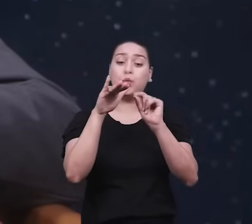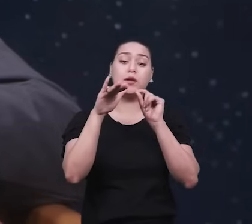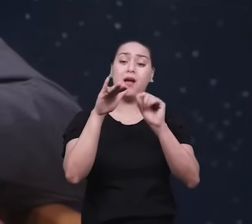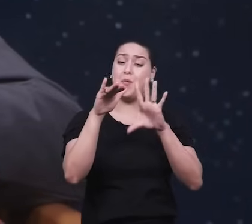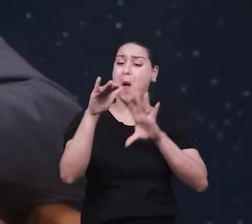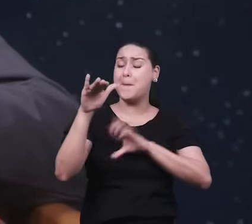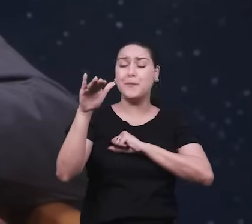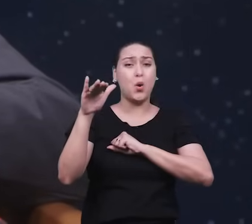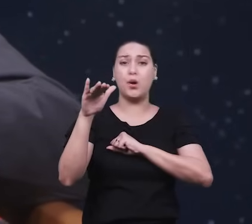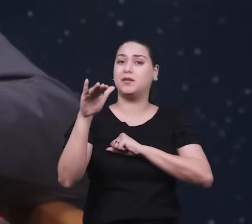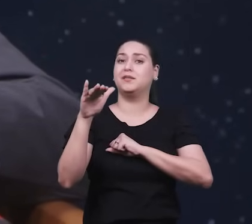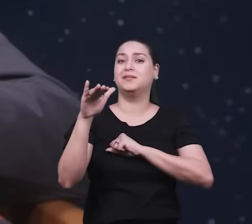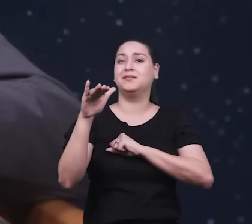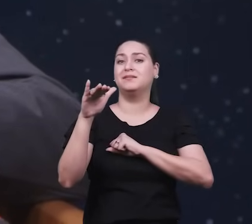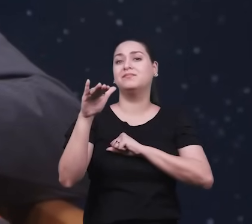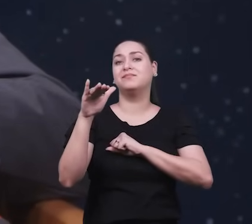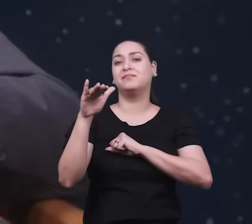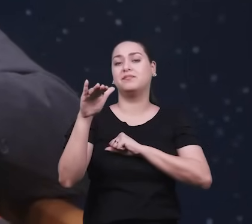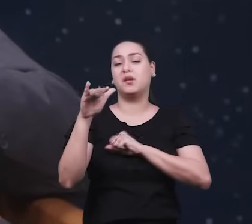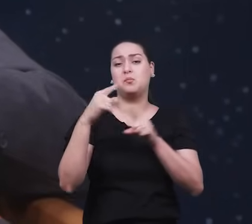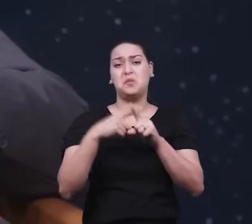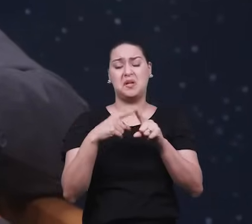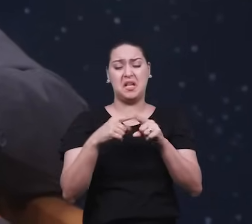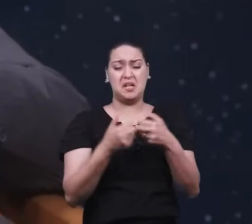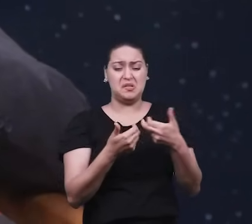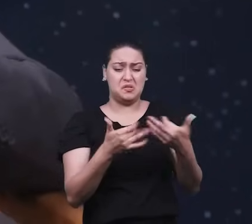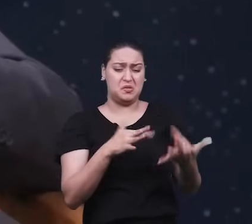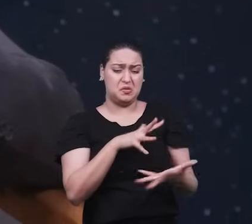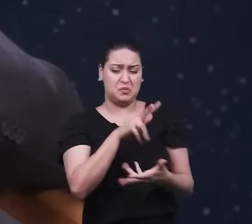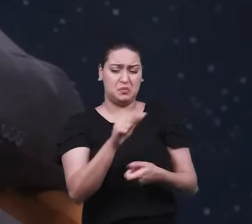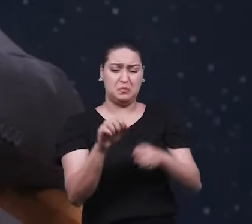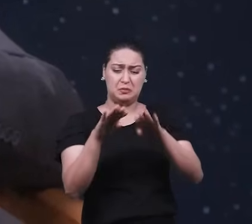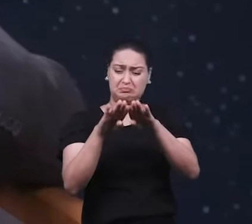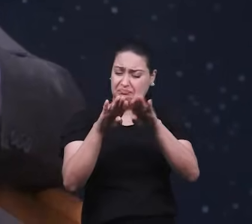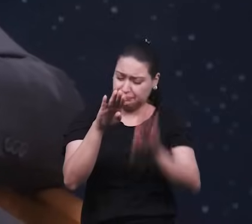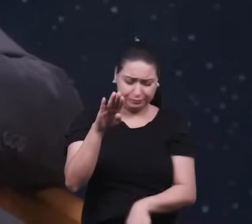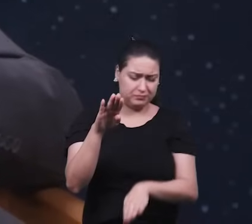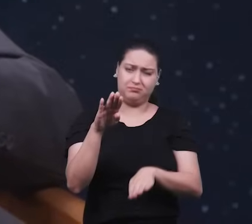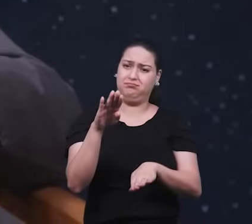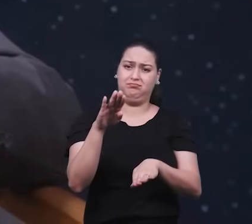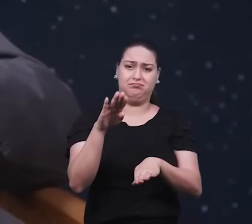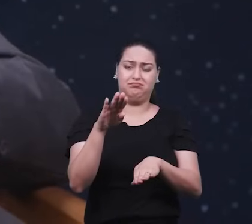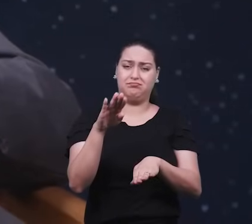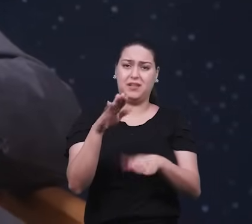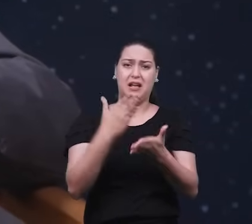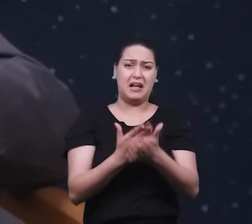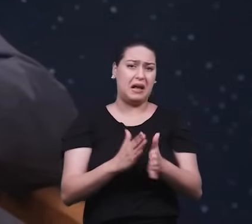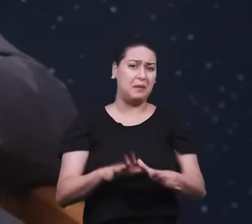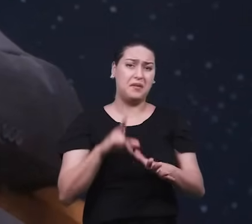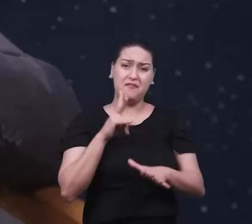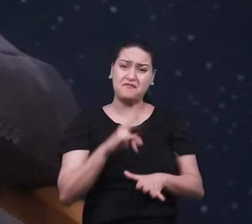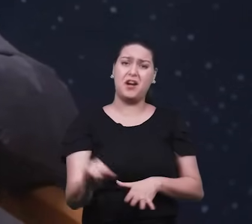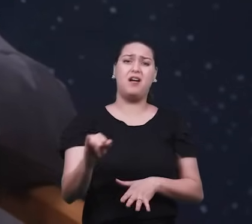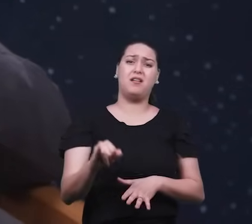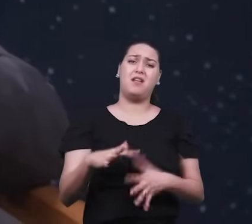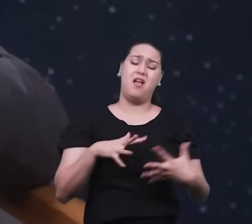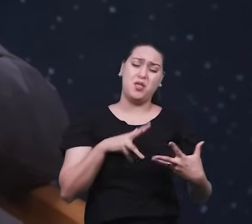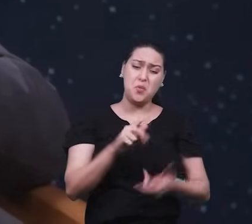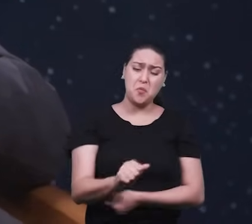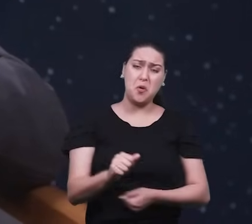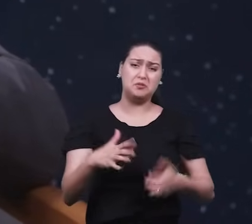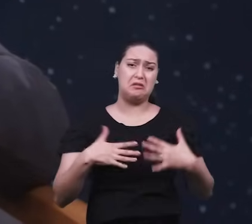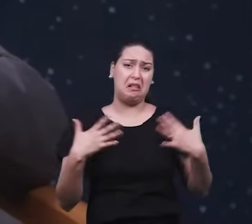de qualquer outro tipo de manifestação, que é terrena e temporária, que é o vinho, passa. Vai passar, você toma